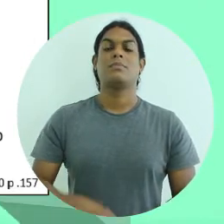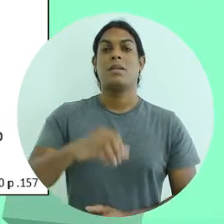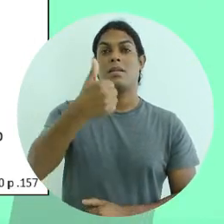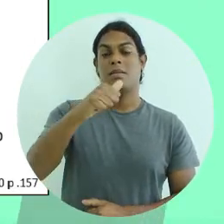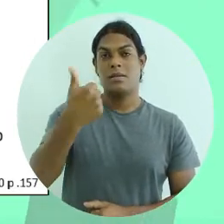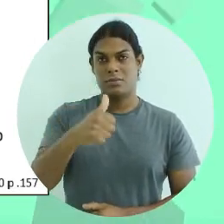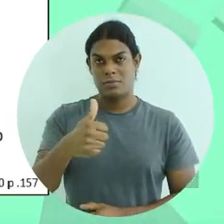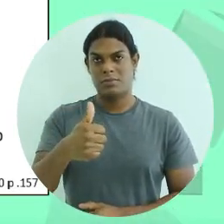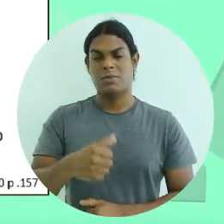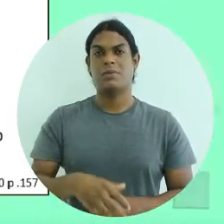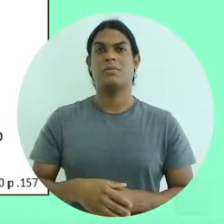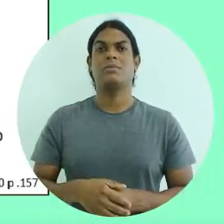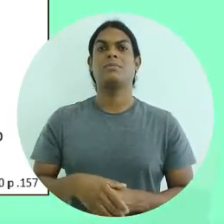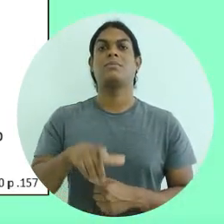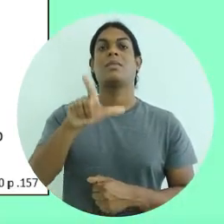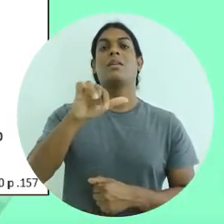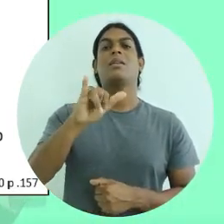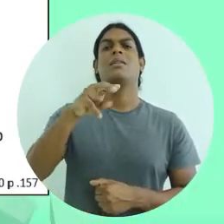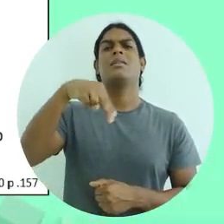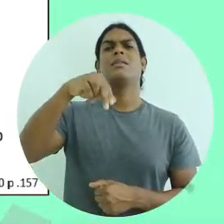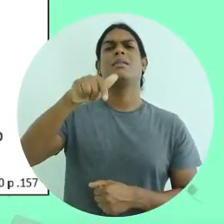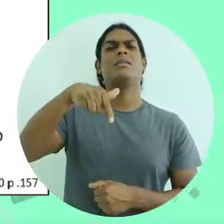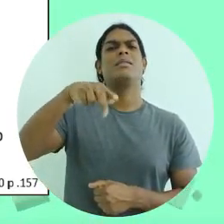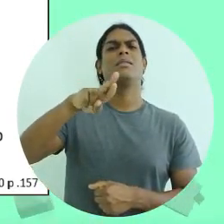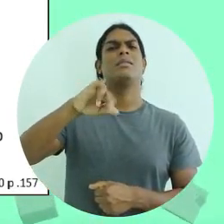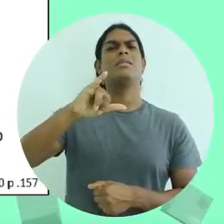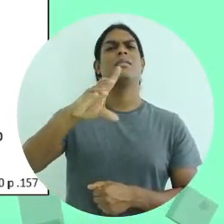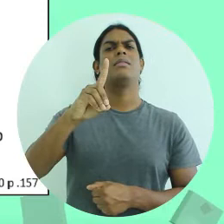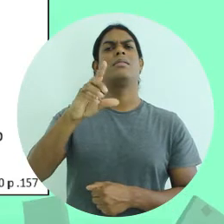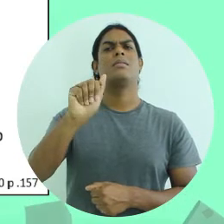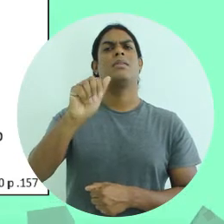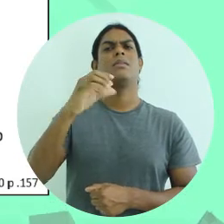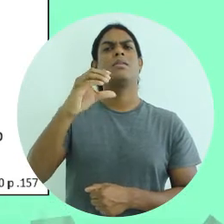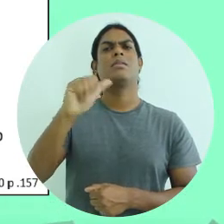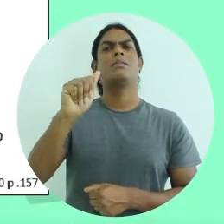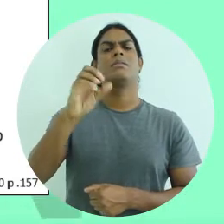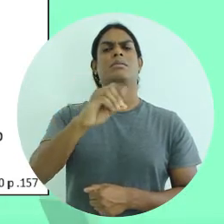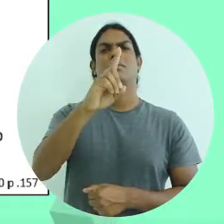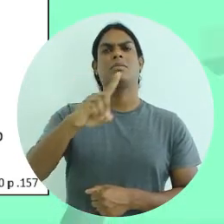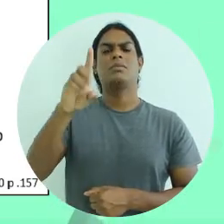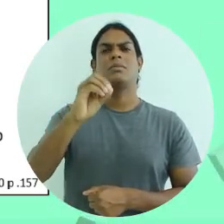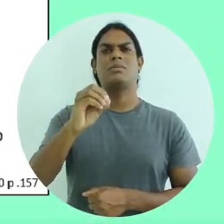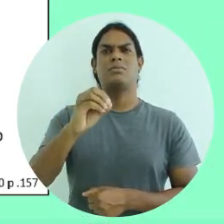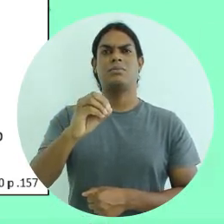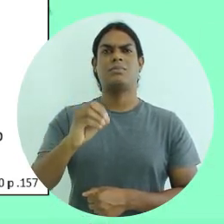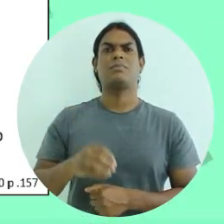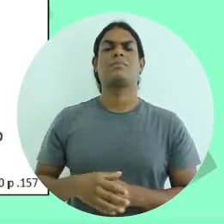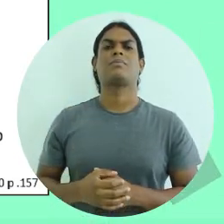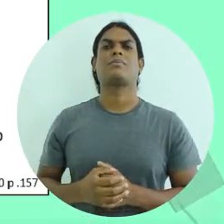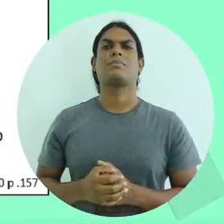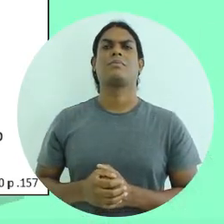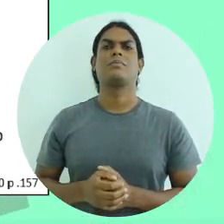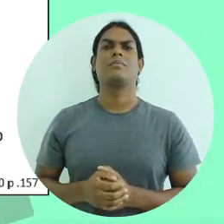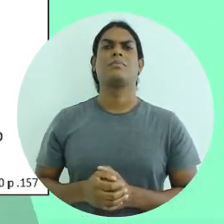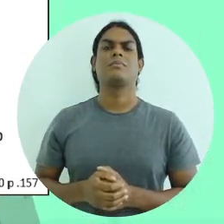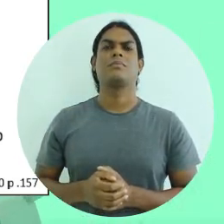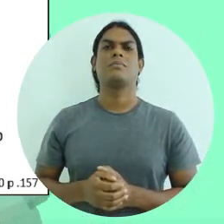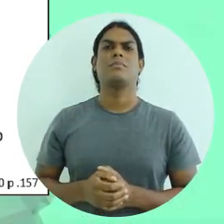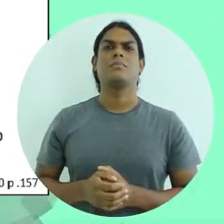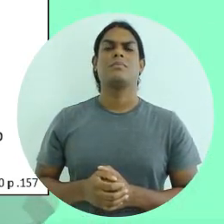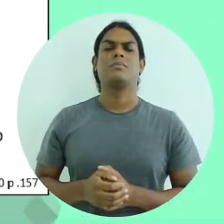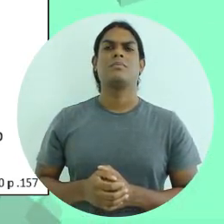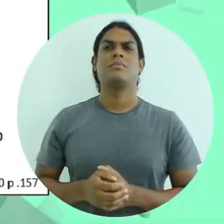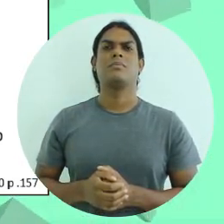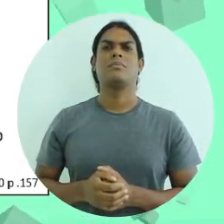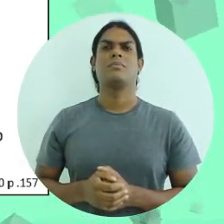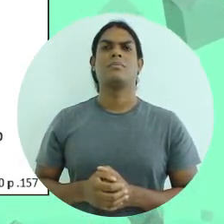11º passo é a liquidação do contrato de câmbio anteriormente fechado, quando em adiantamento em reais, correspondente a essa venda.